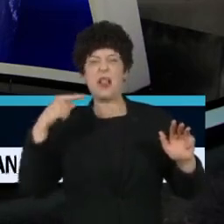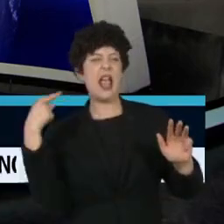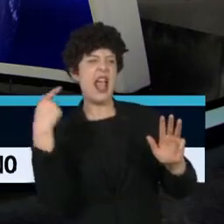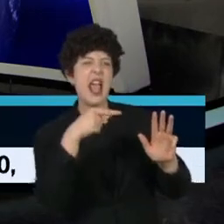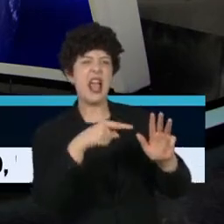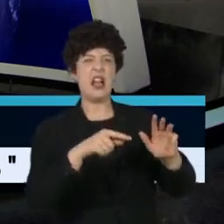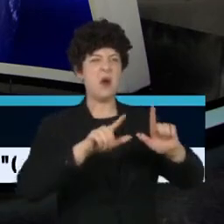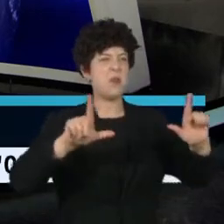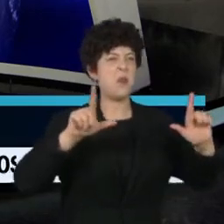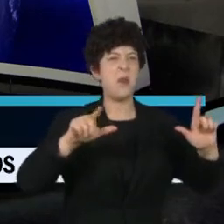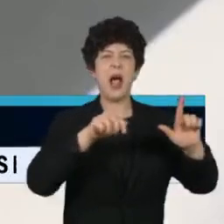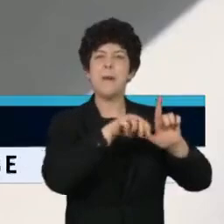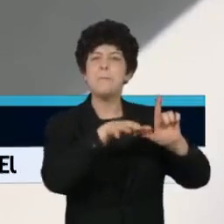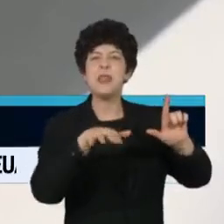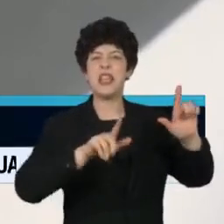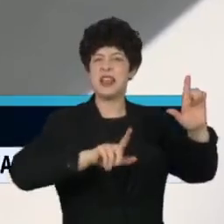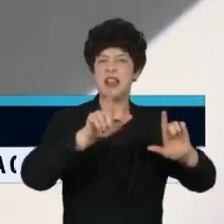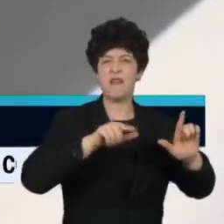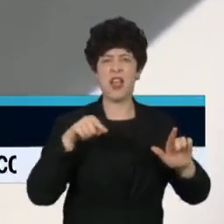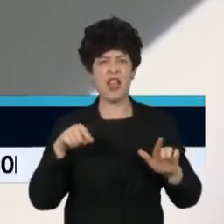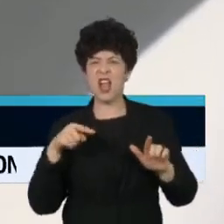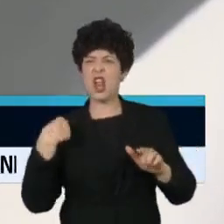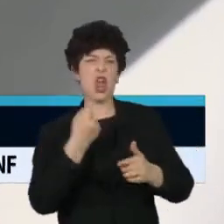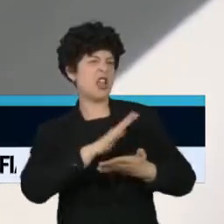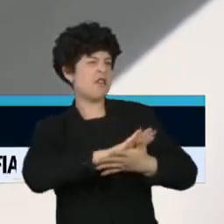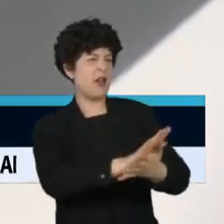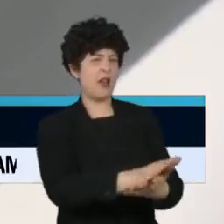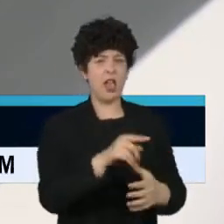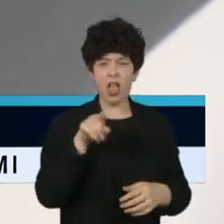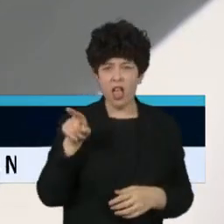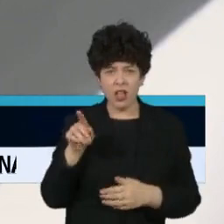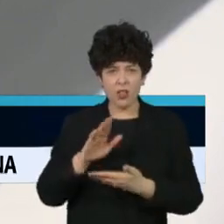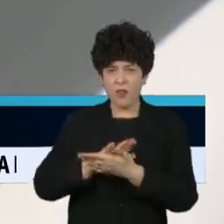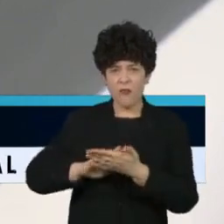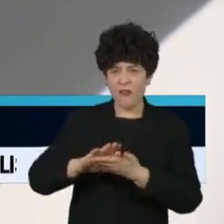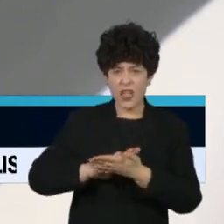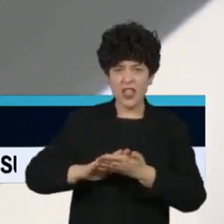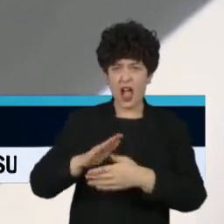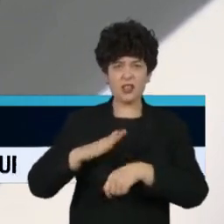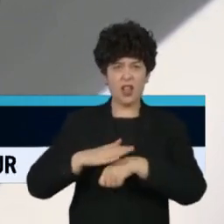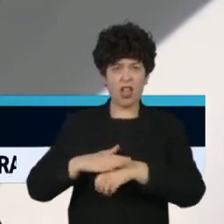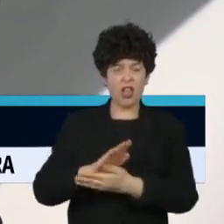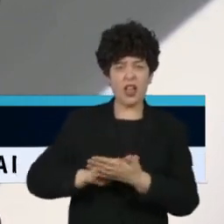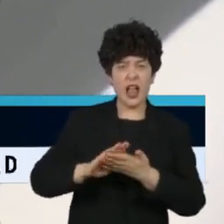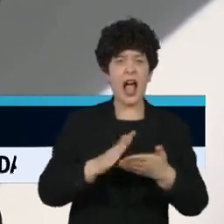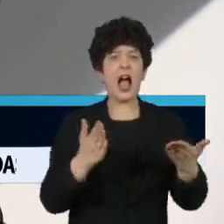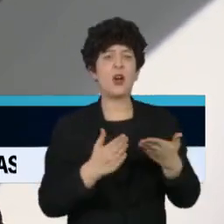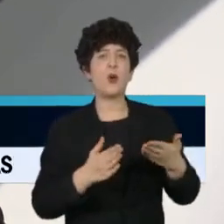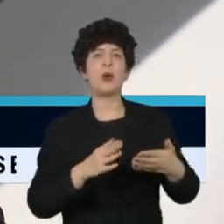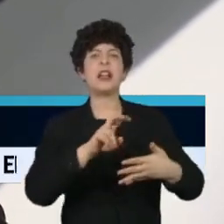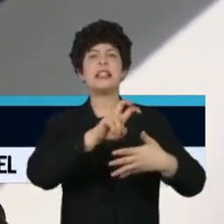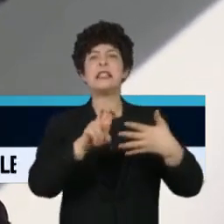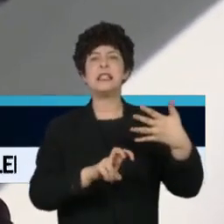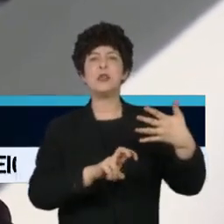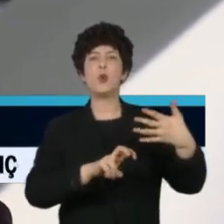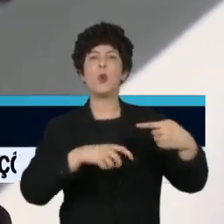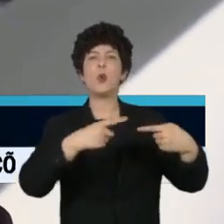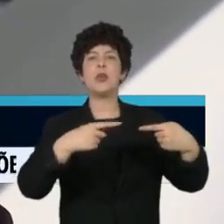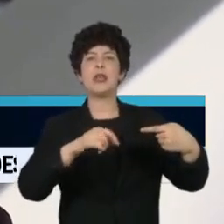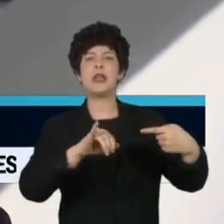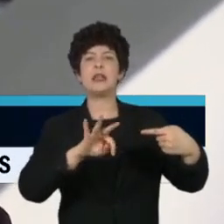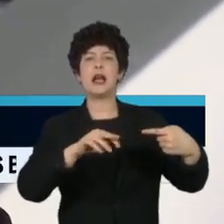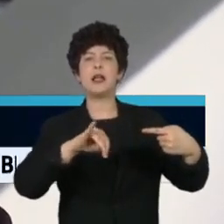estatais nós vamos acabar com isso não acabaram com nada disso e é a última moda agora é falar de cinco itaipus